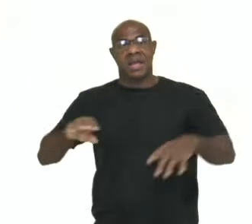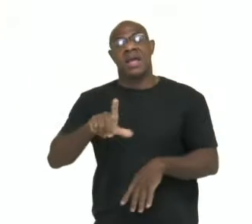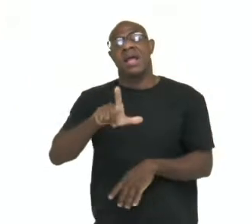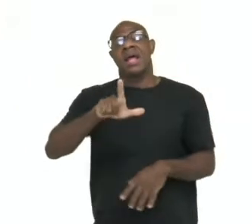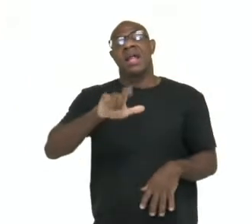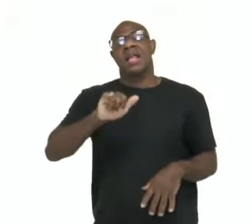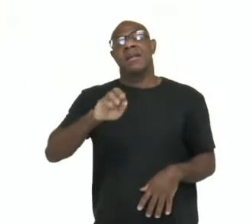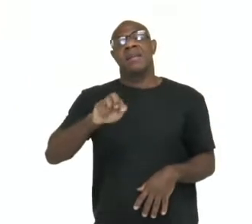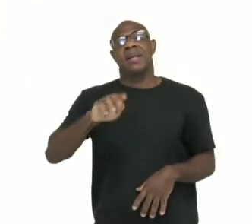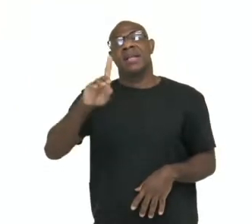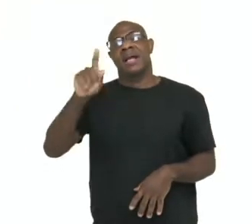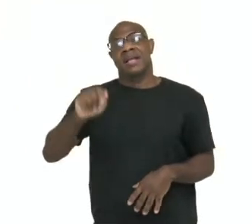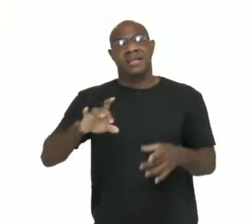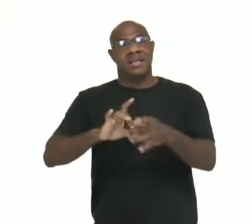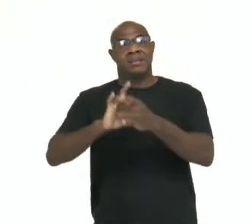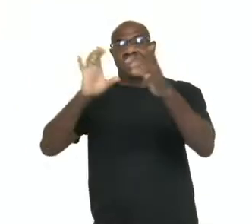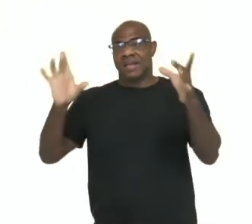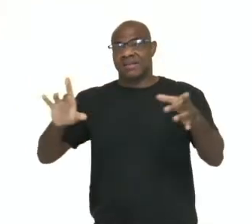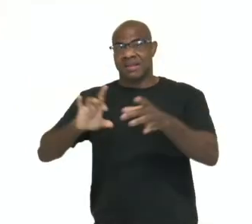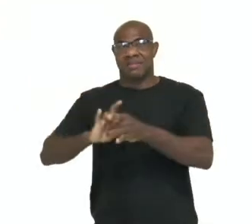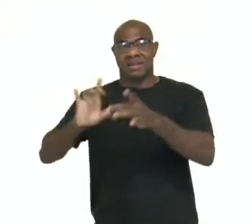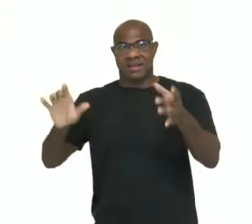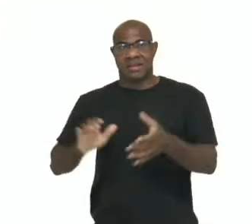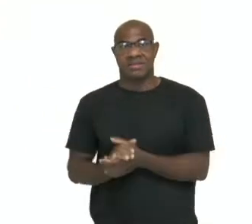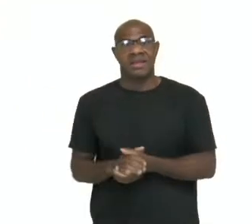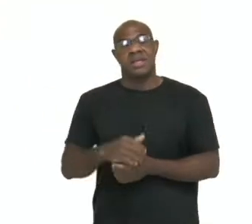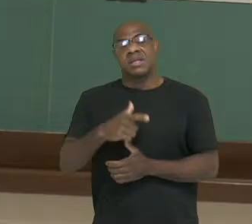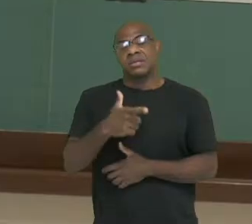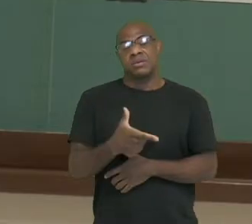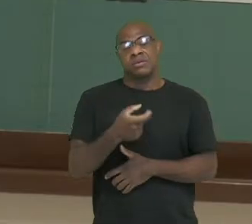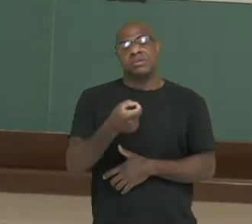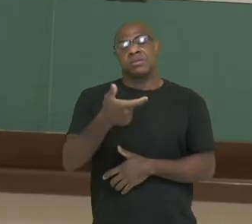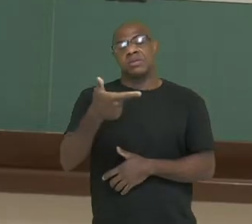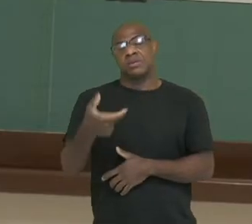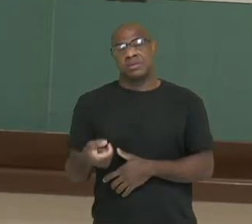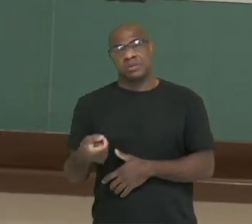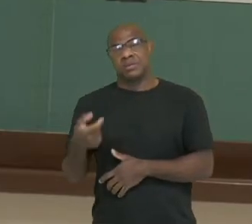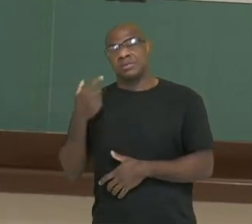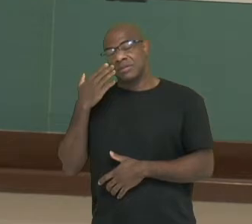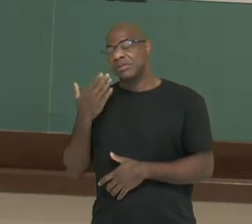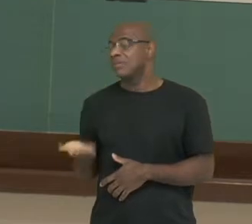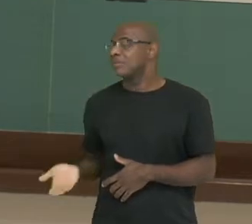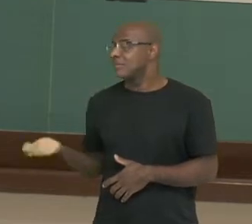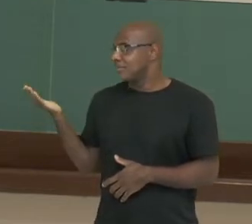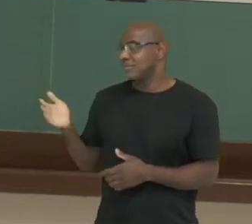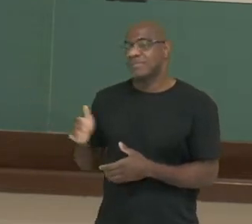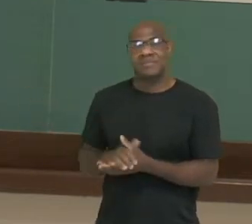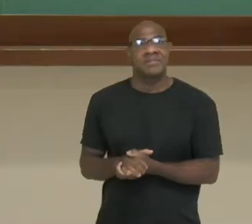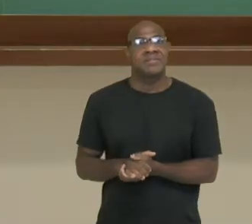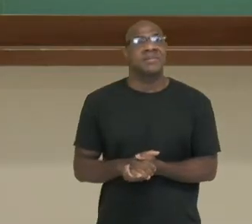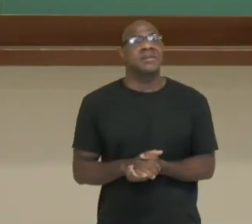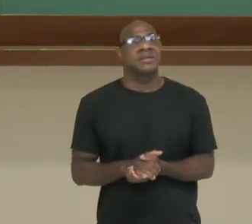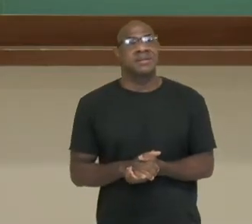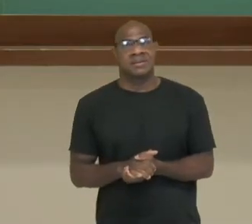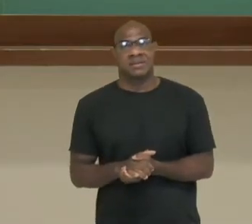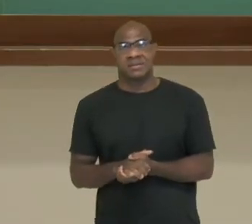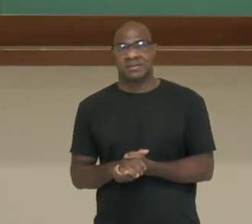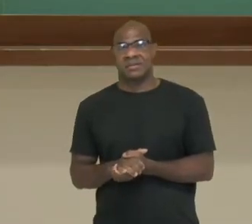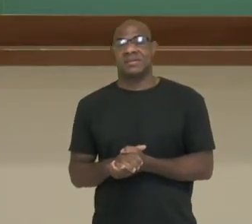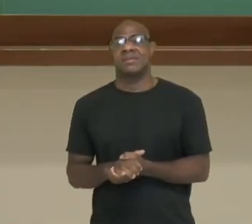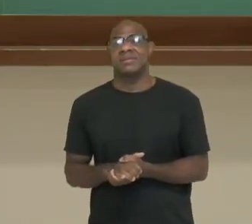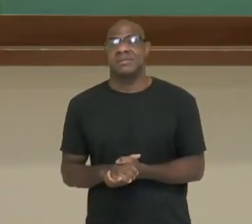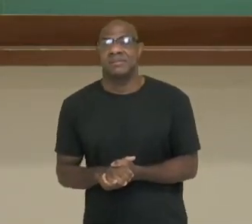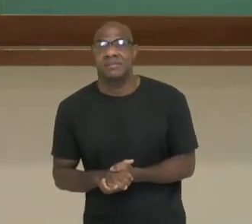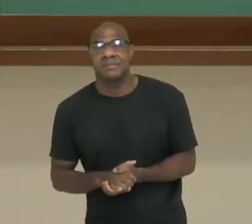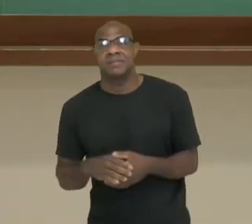Cruz em 2002, tá? Então, aqui o pessoal da Escola Livre de Teatro, né? Um beijo para todos